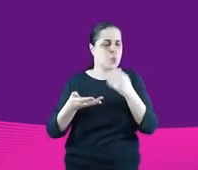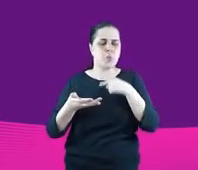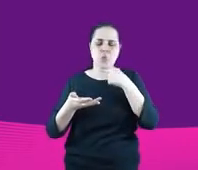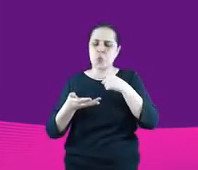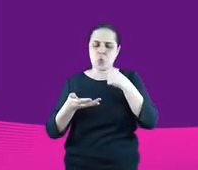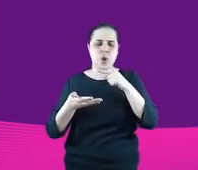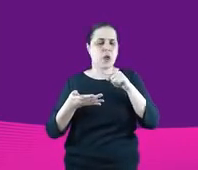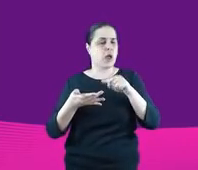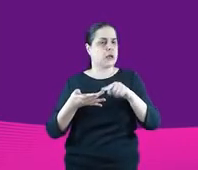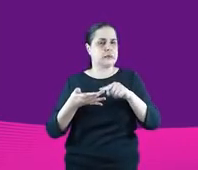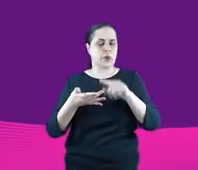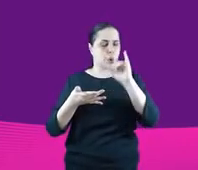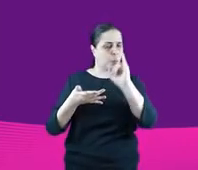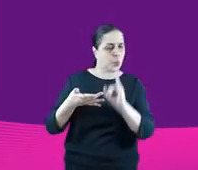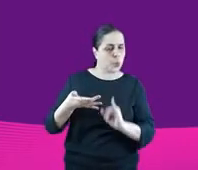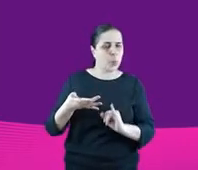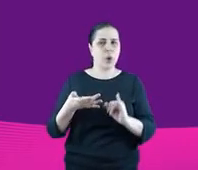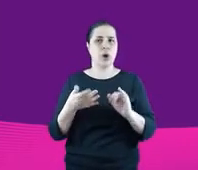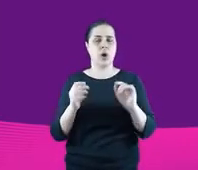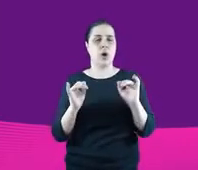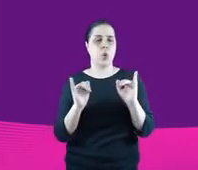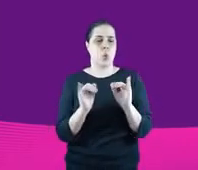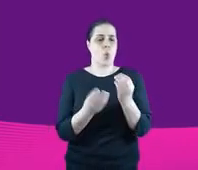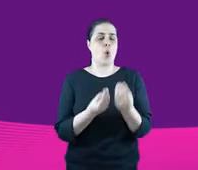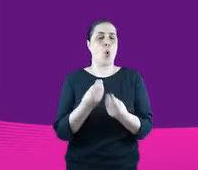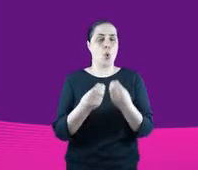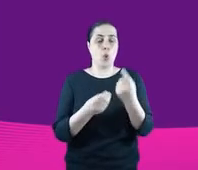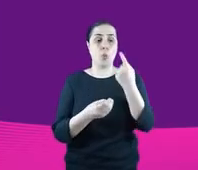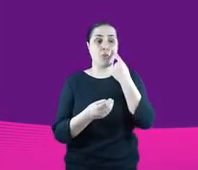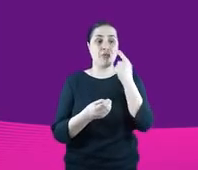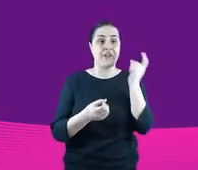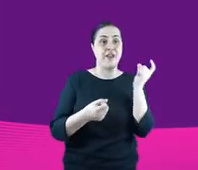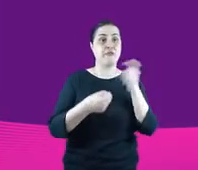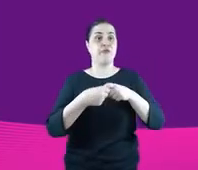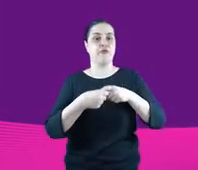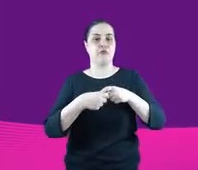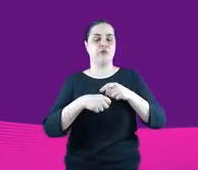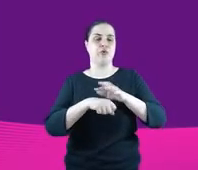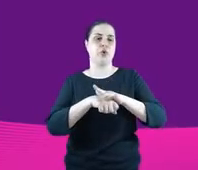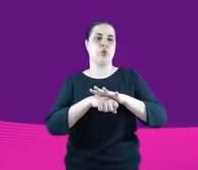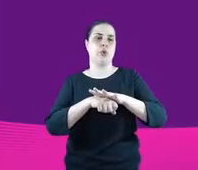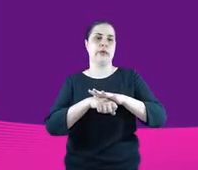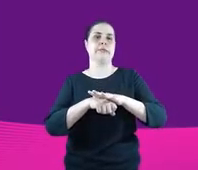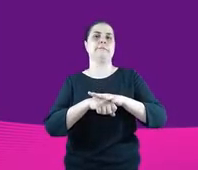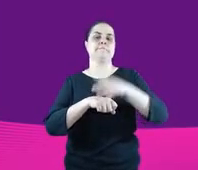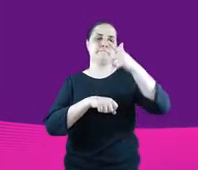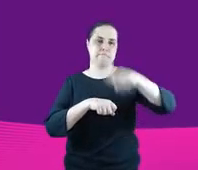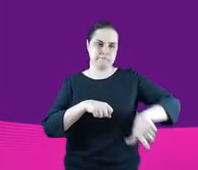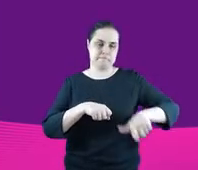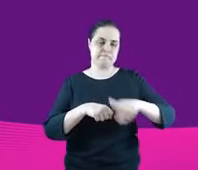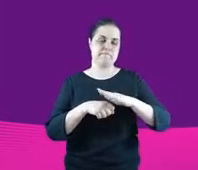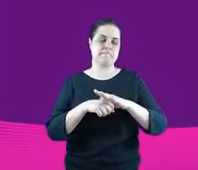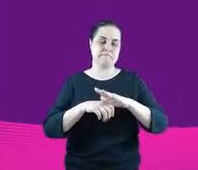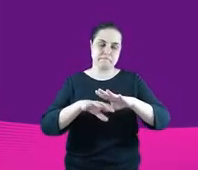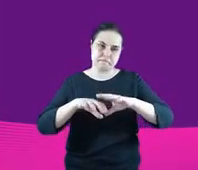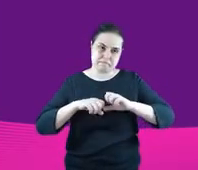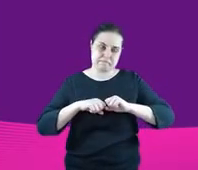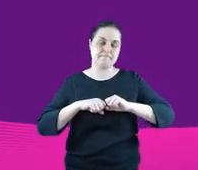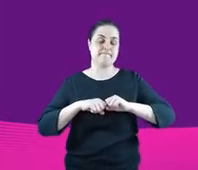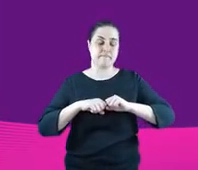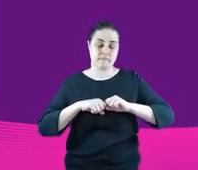uma possibilidade de recidiva da doença. O exame físico também deve ser feito um exame local e um exame